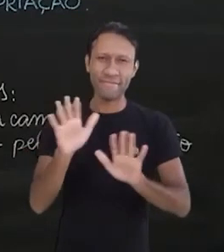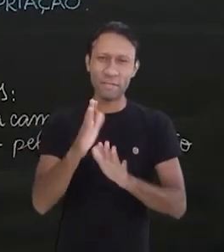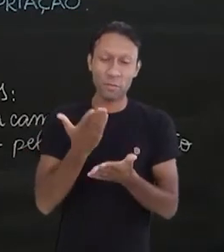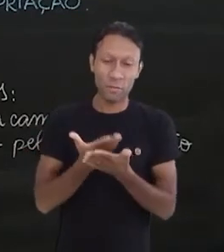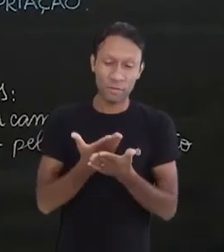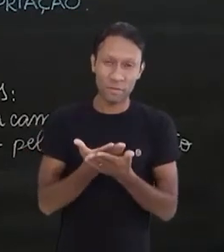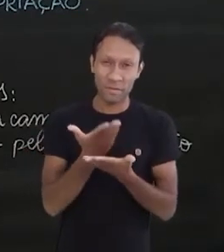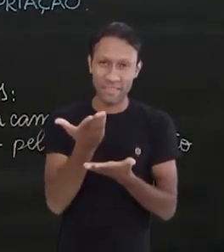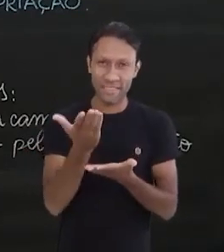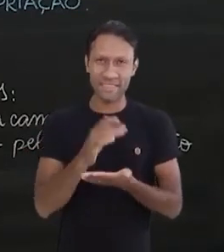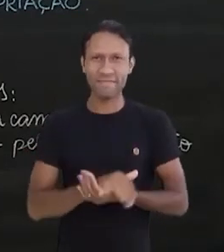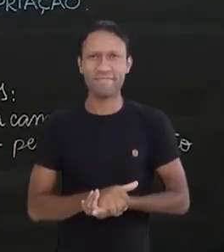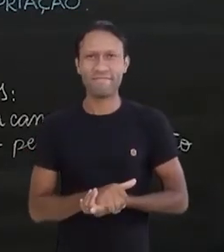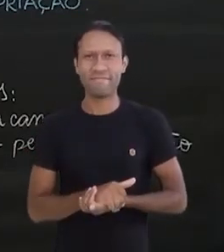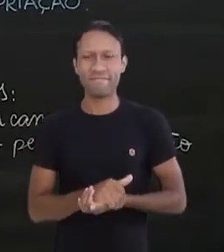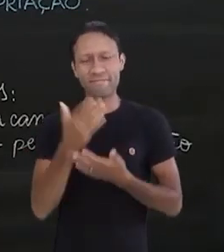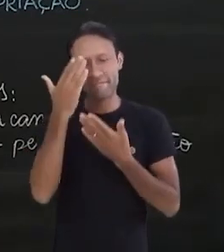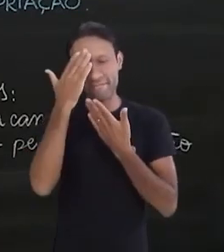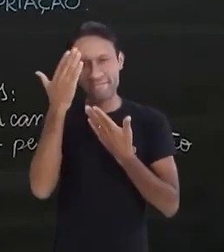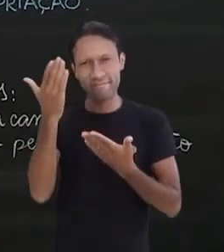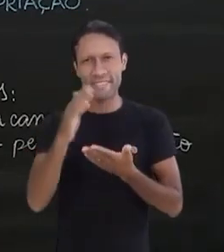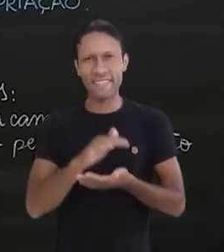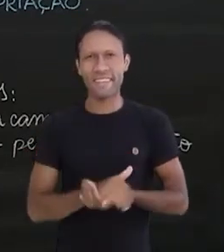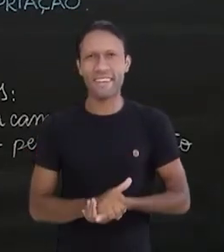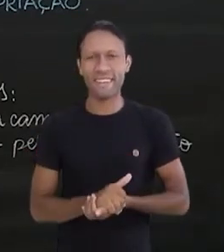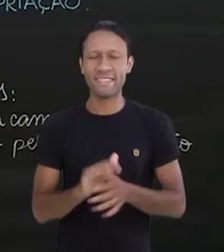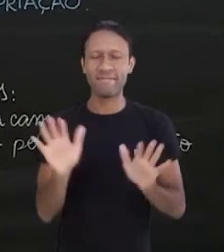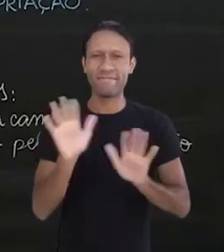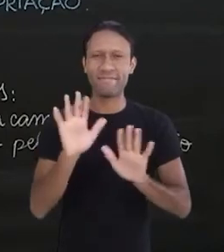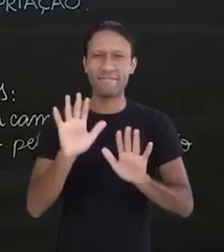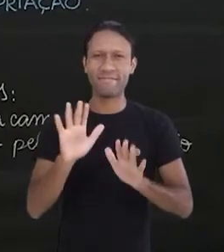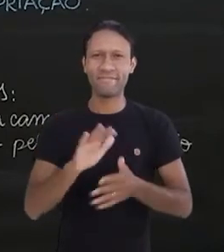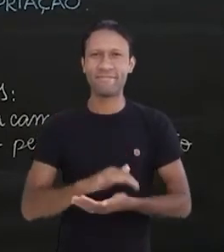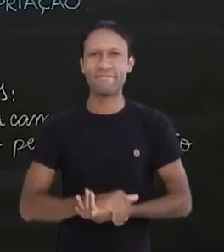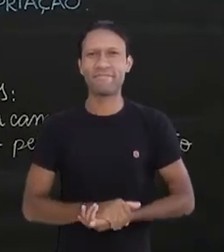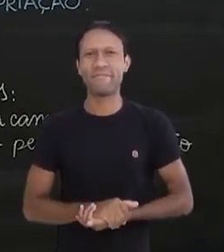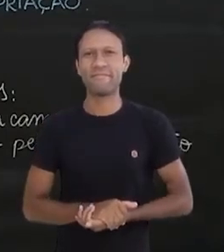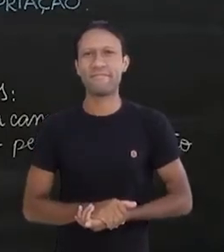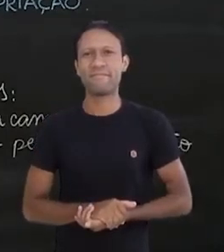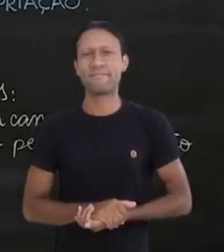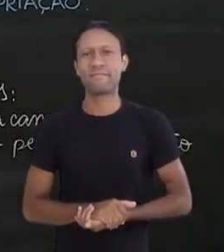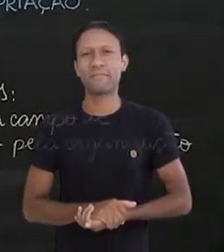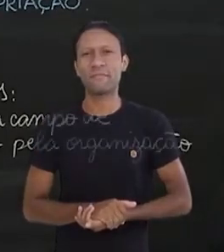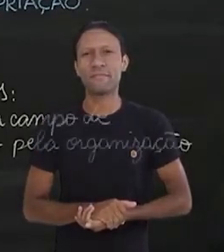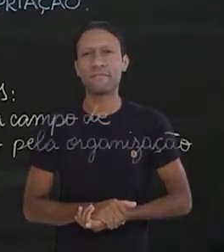um ótimo momento de estudos para você. Muito obrigado por ter assistido essa aula e tchau, tchau!